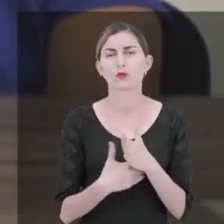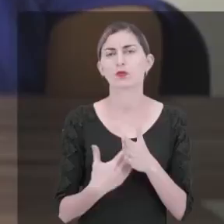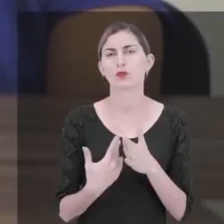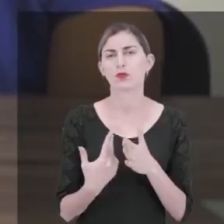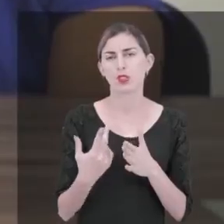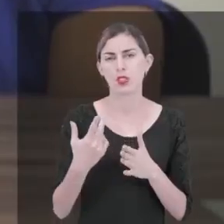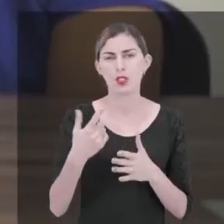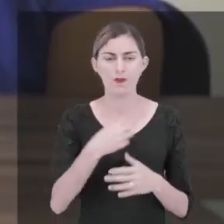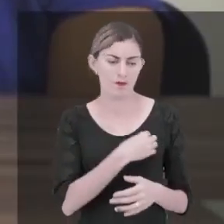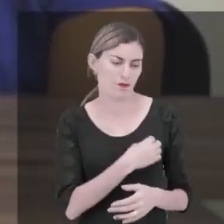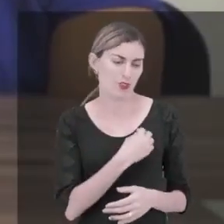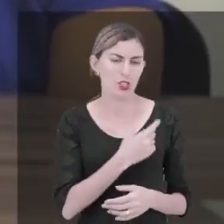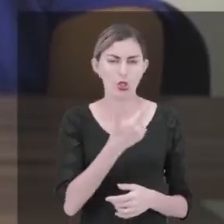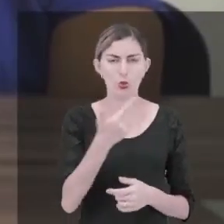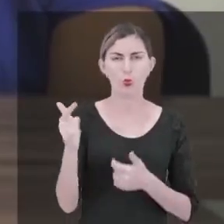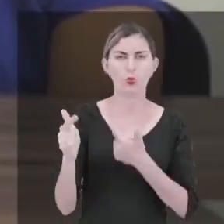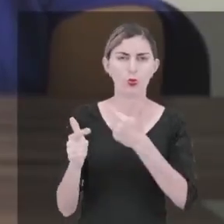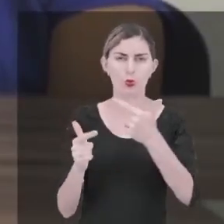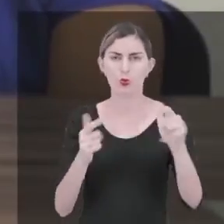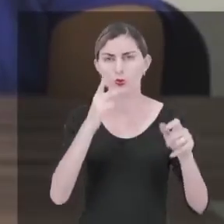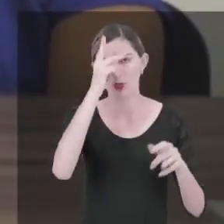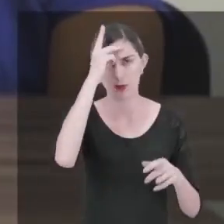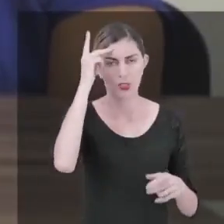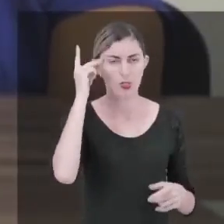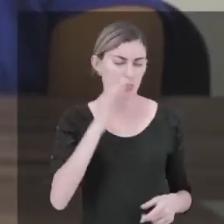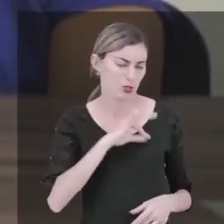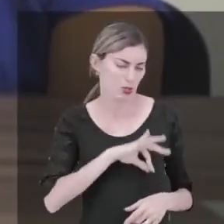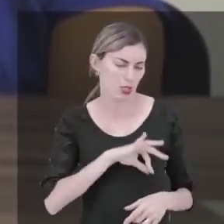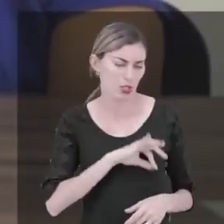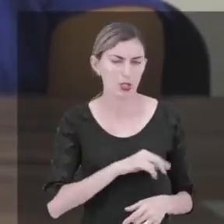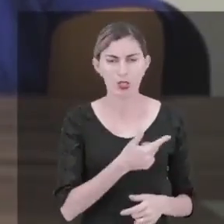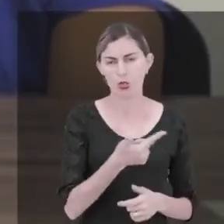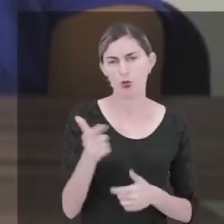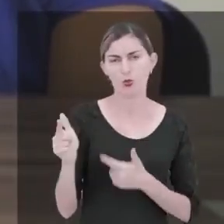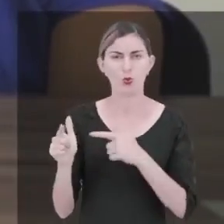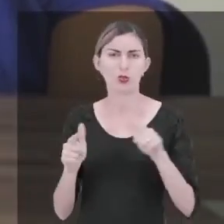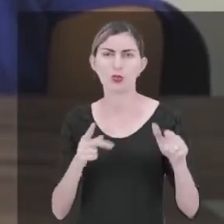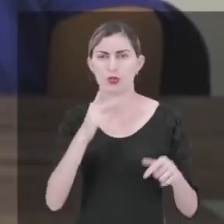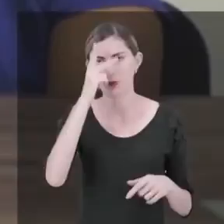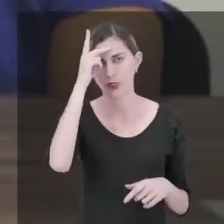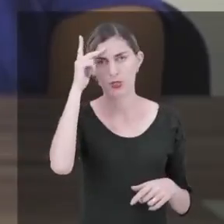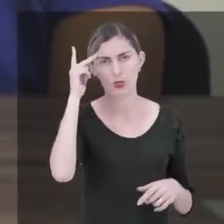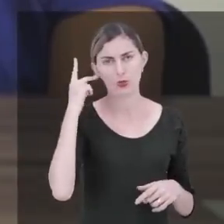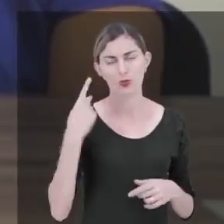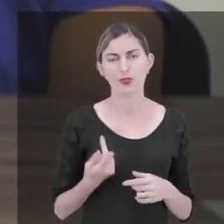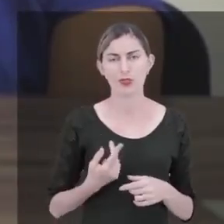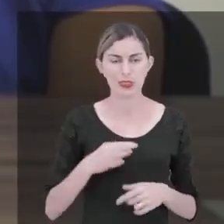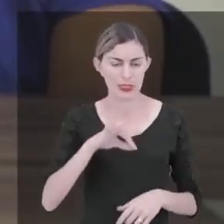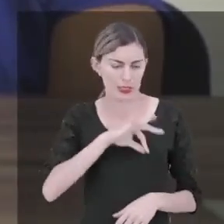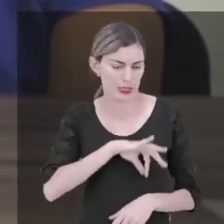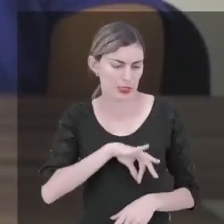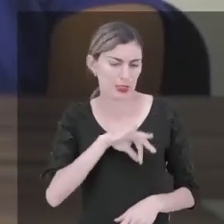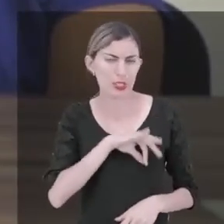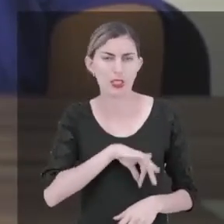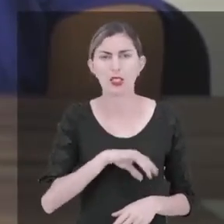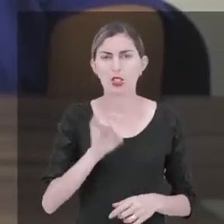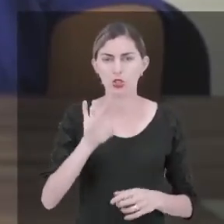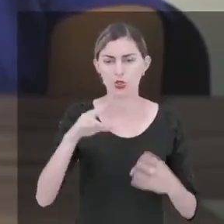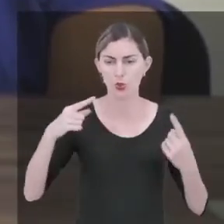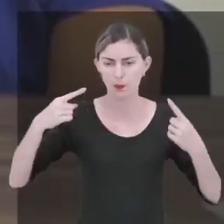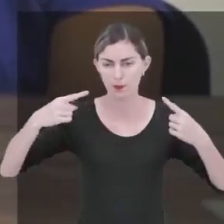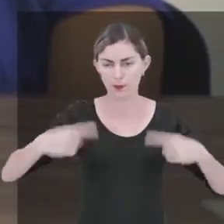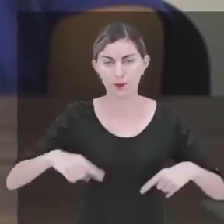sigilosa. Ela vai lidar com a vida de outras pessoas, ela vai lidar com salários de outras pessoas. E salário